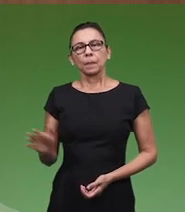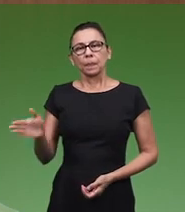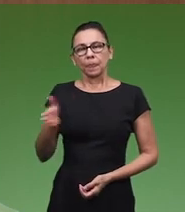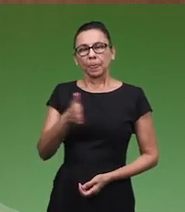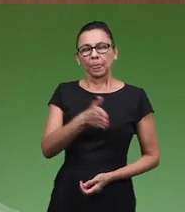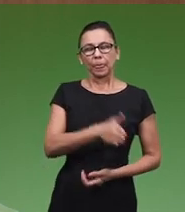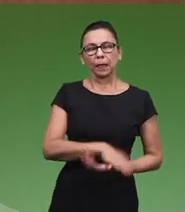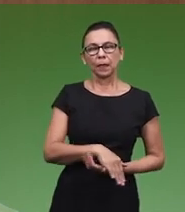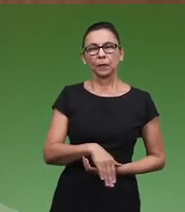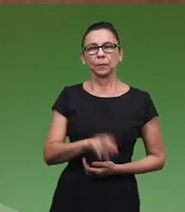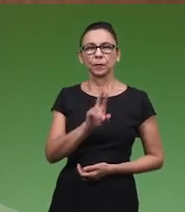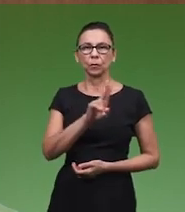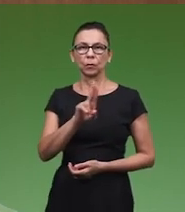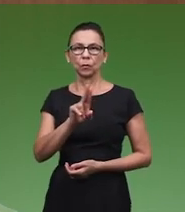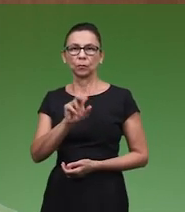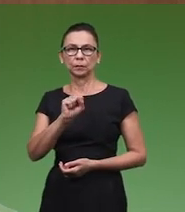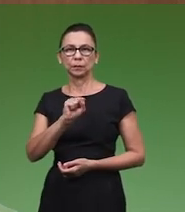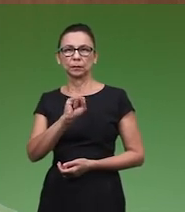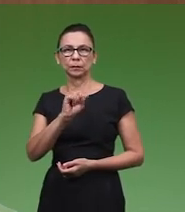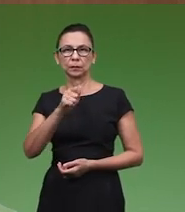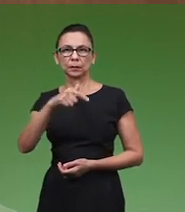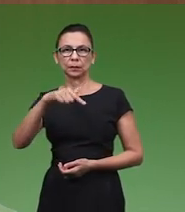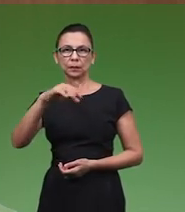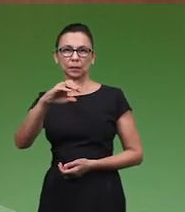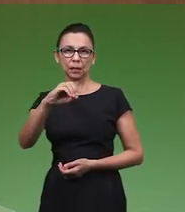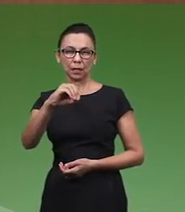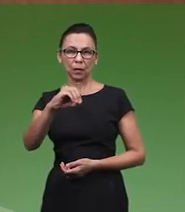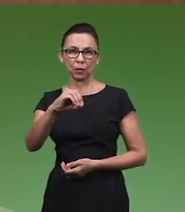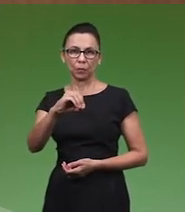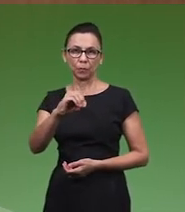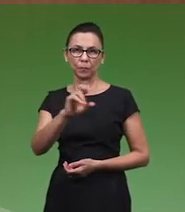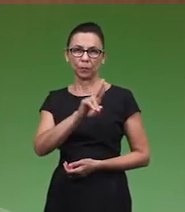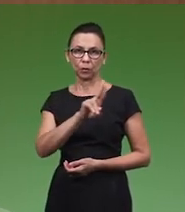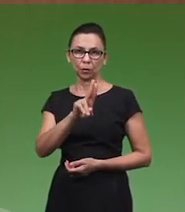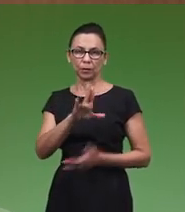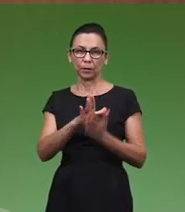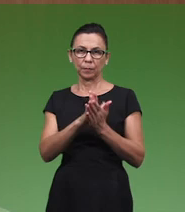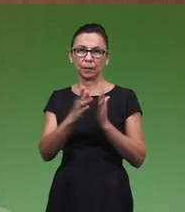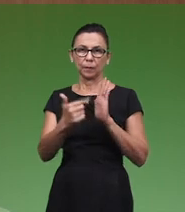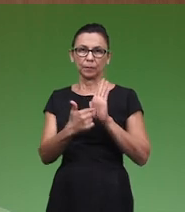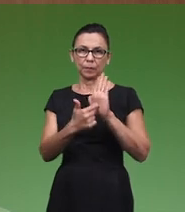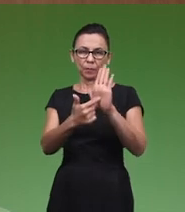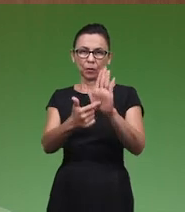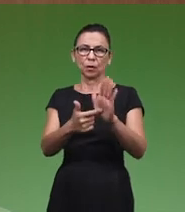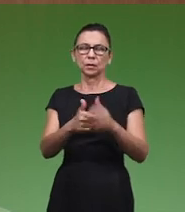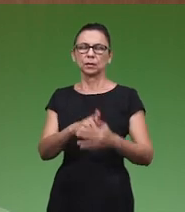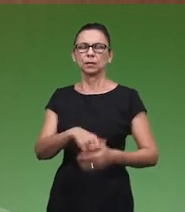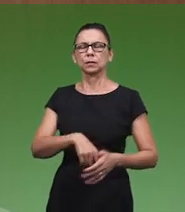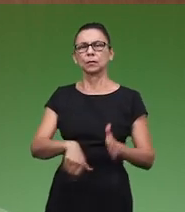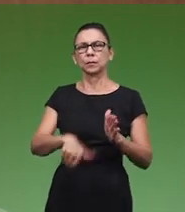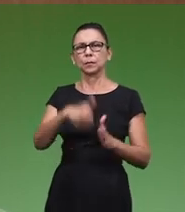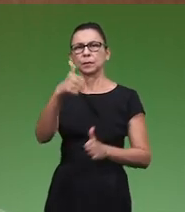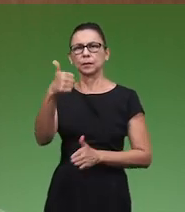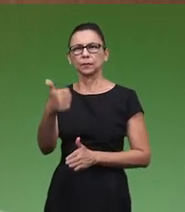Sião aparece na Bíblia foi na época que Moisés mandou os espias.